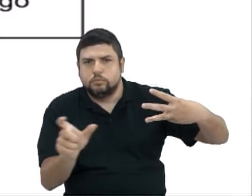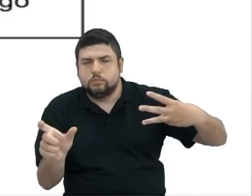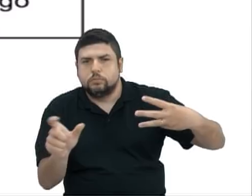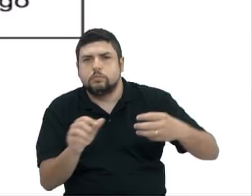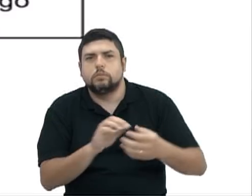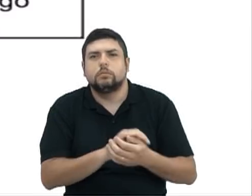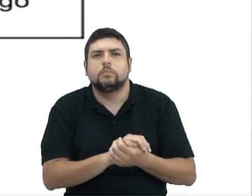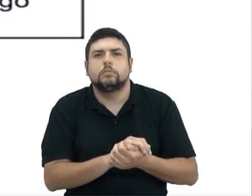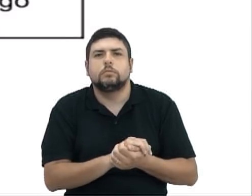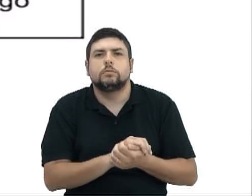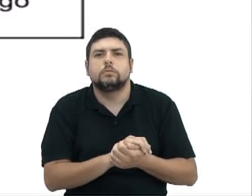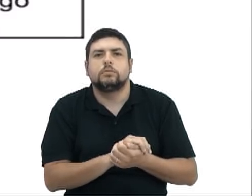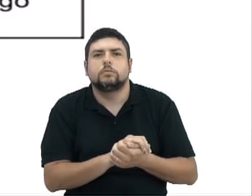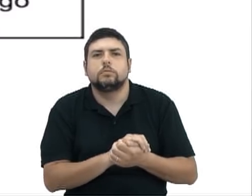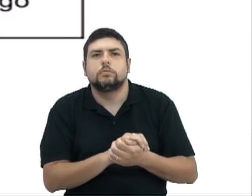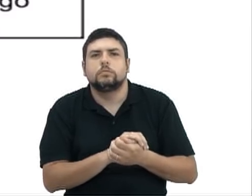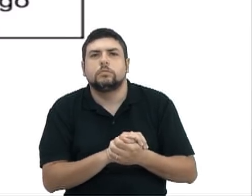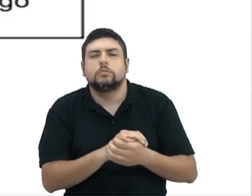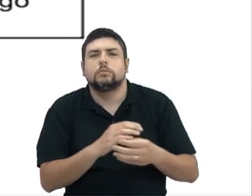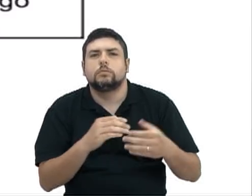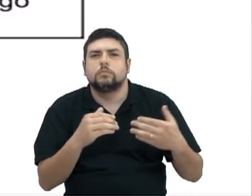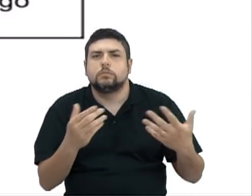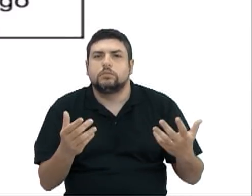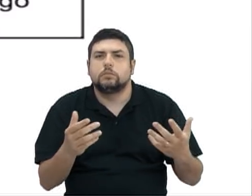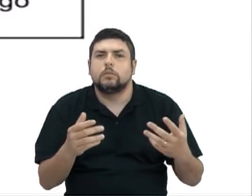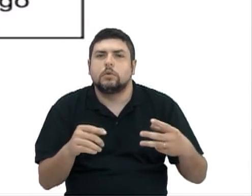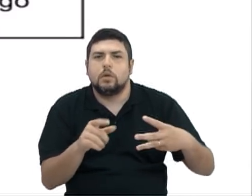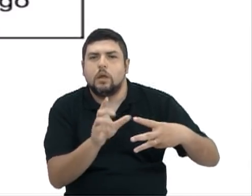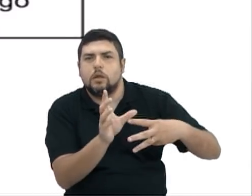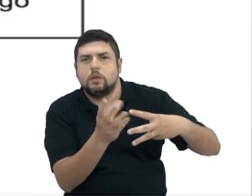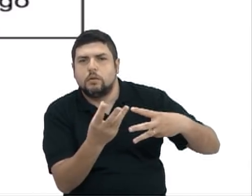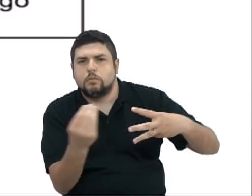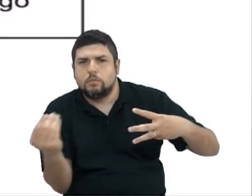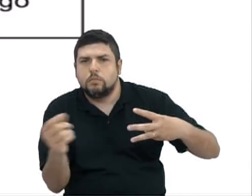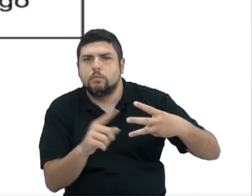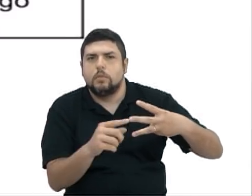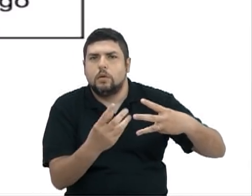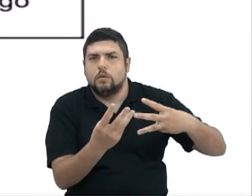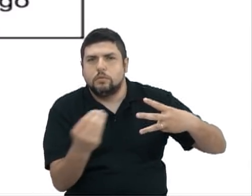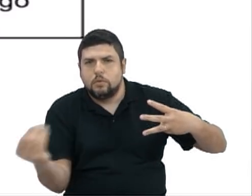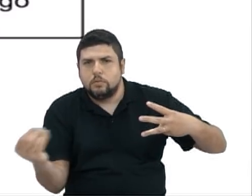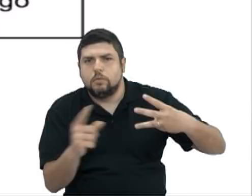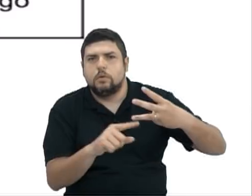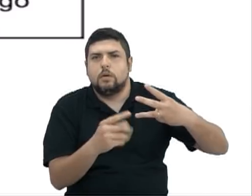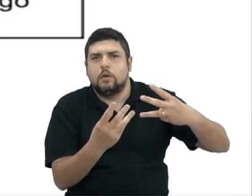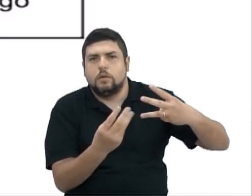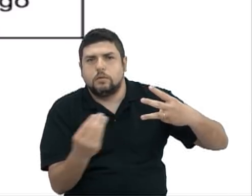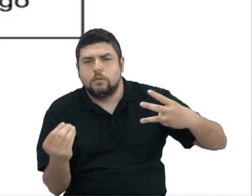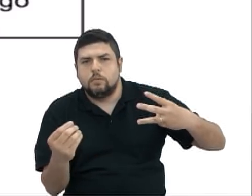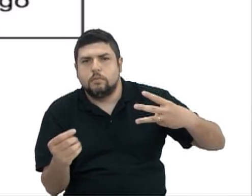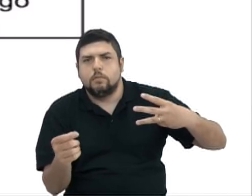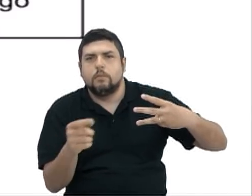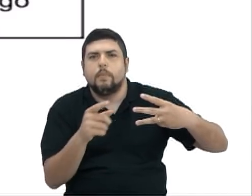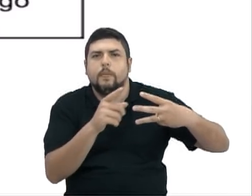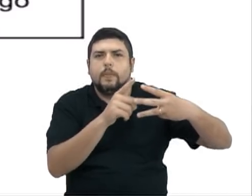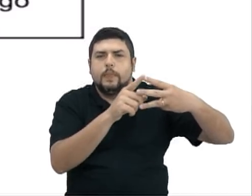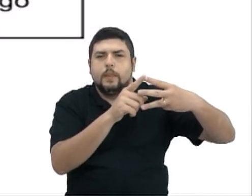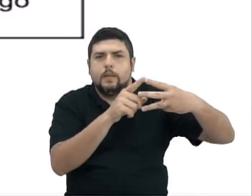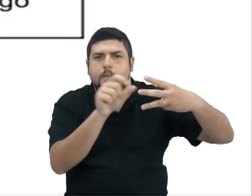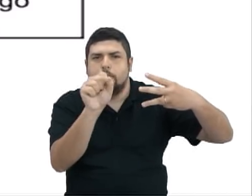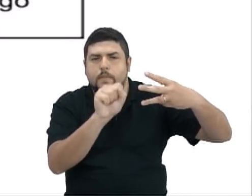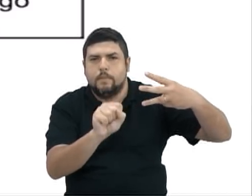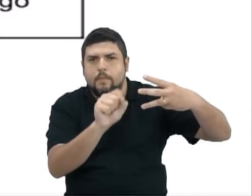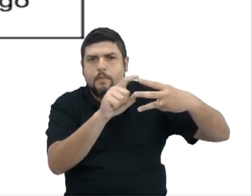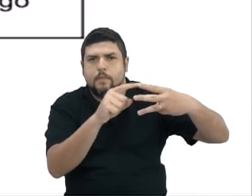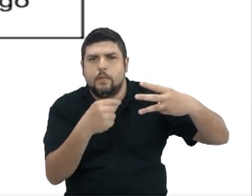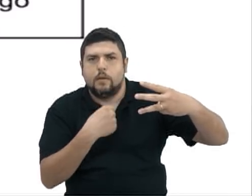pessoas, porque eu só tenho três pessoas, no plural. Então, qual que é a primeira pessoa do singular? Eu. E do plural? Eu e